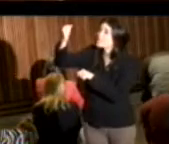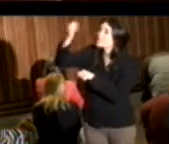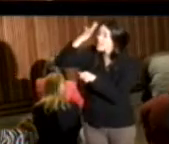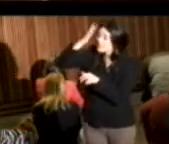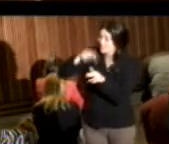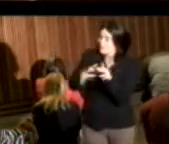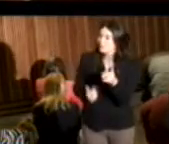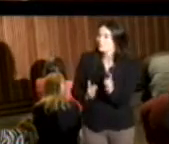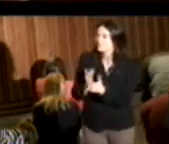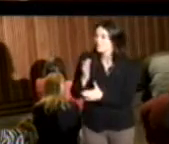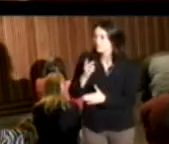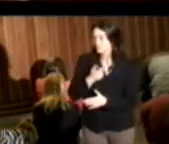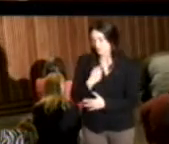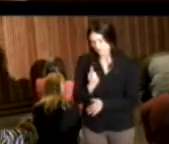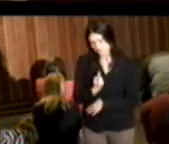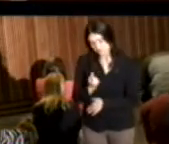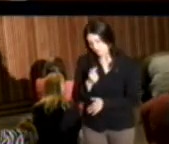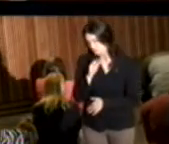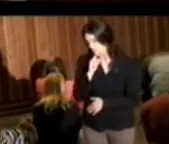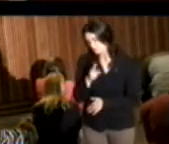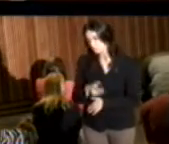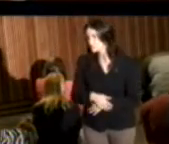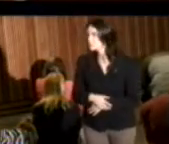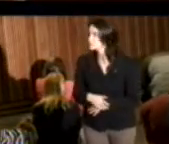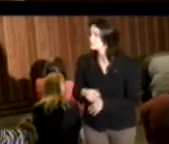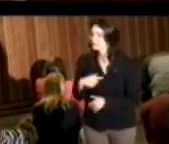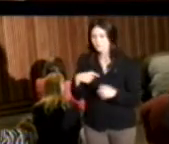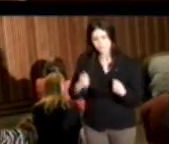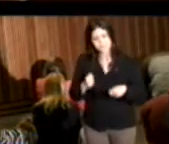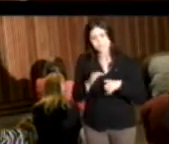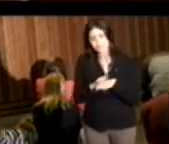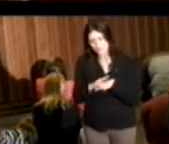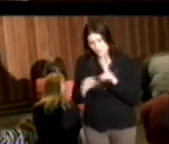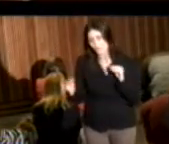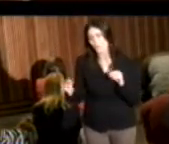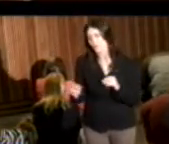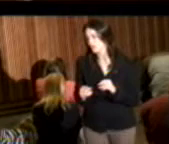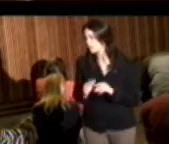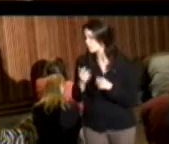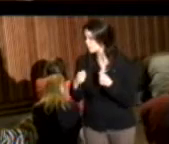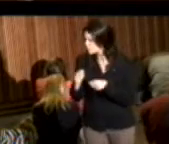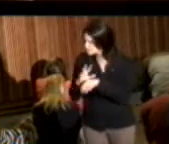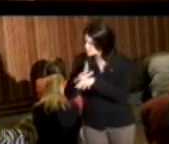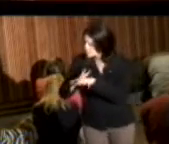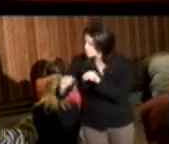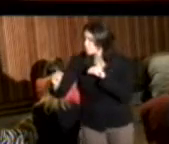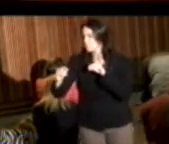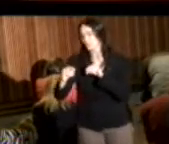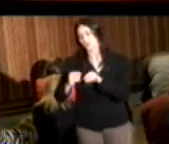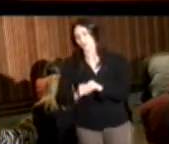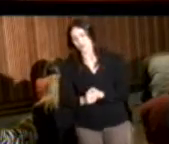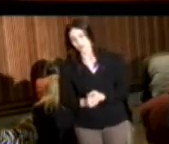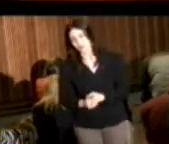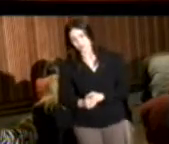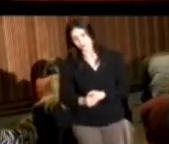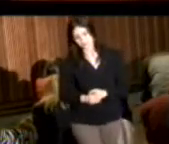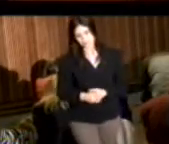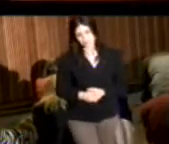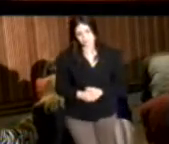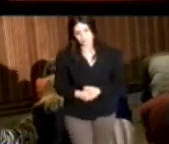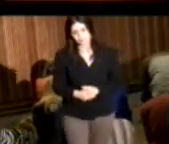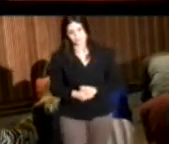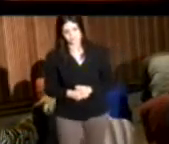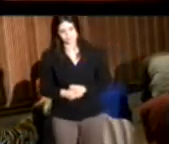Me ajuda, Jesus, me ajuda. Eu preciso de cura. Me cura, Senhor Jesus, me cura, Senhor Jesus,